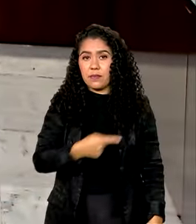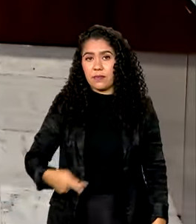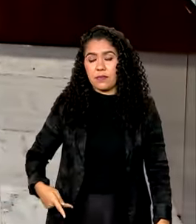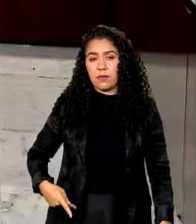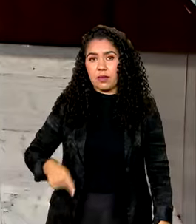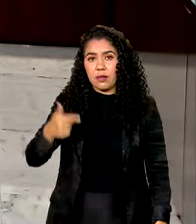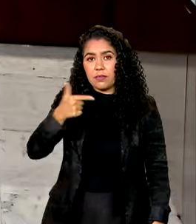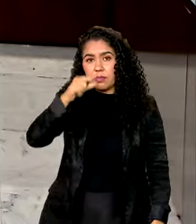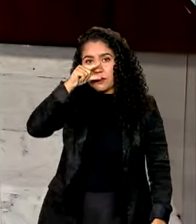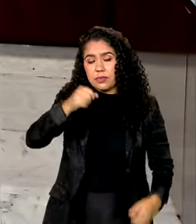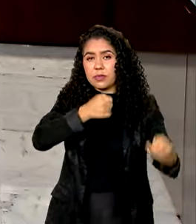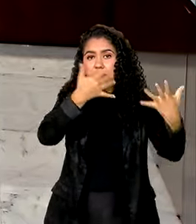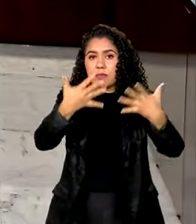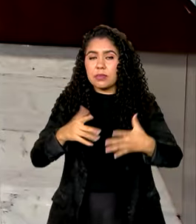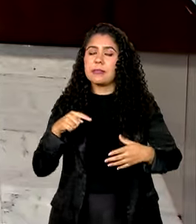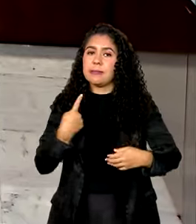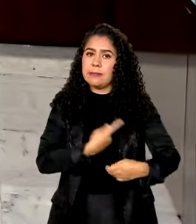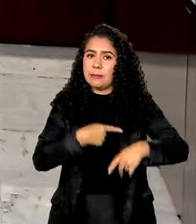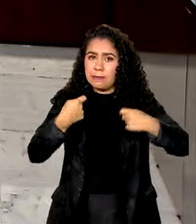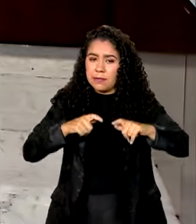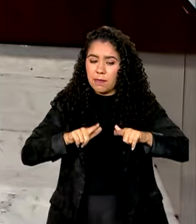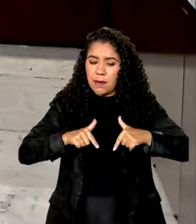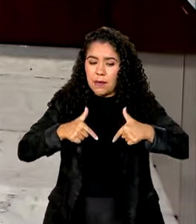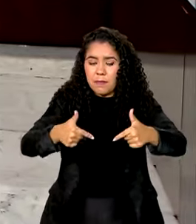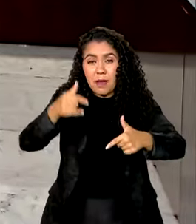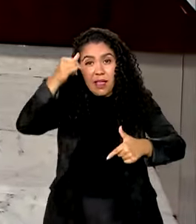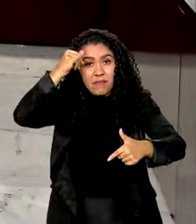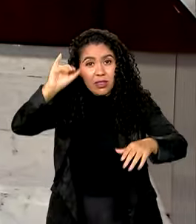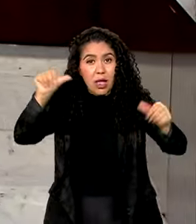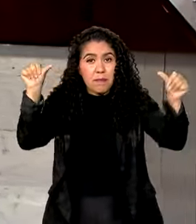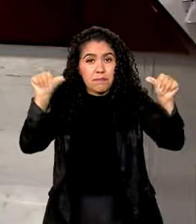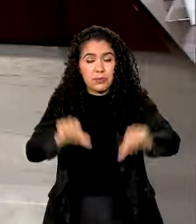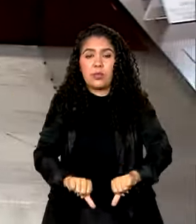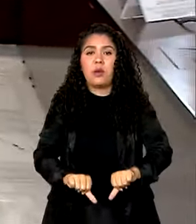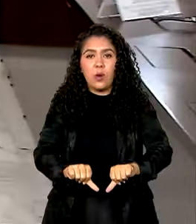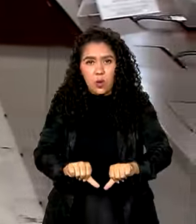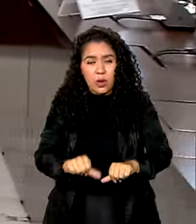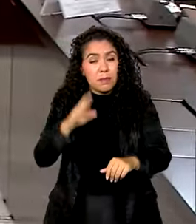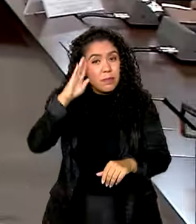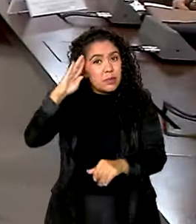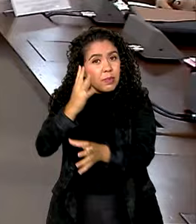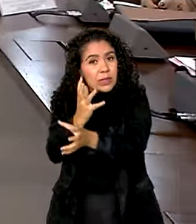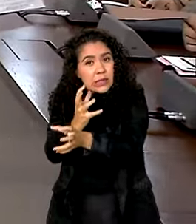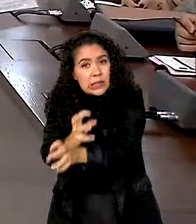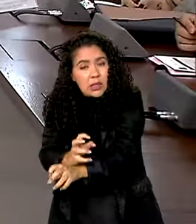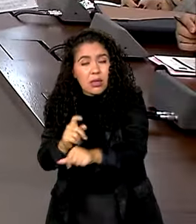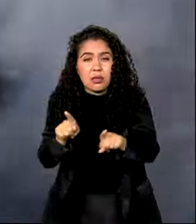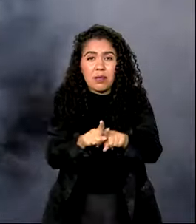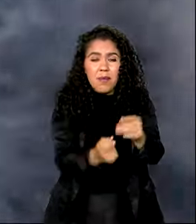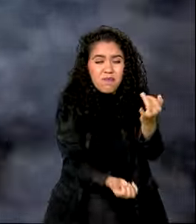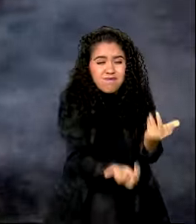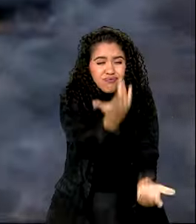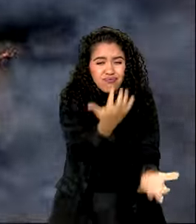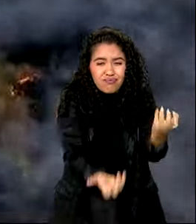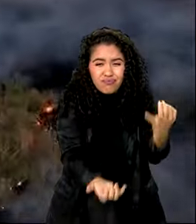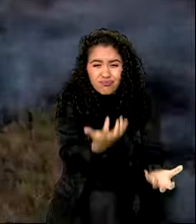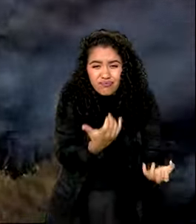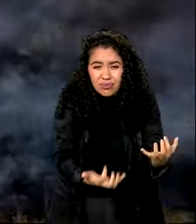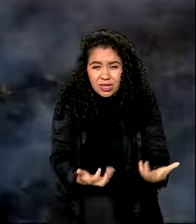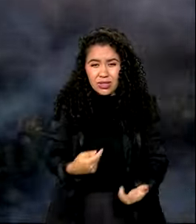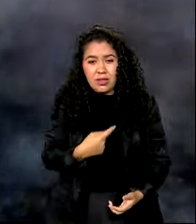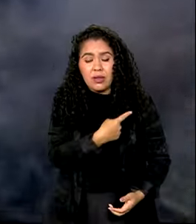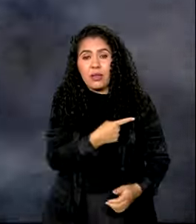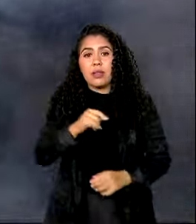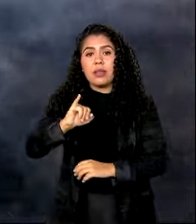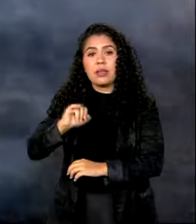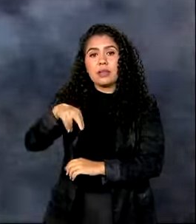as consequências mais desastrosas da seca e especialmente queimada. Segundo dados do